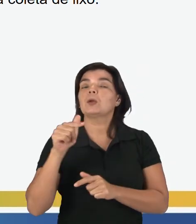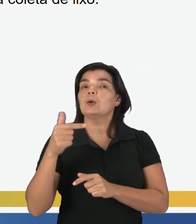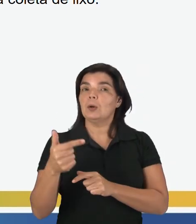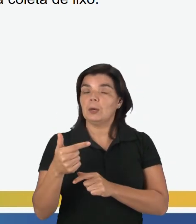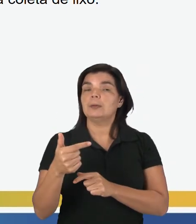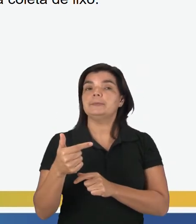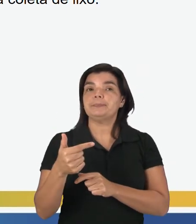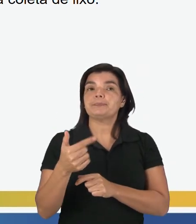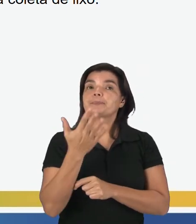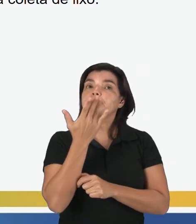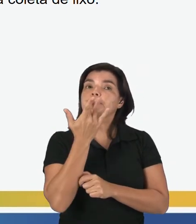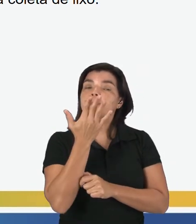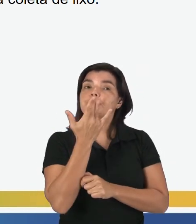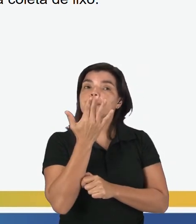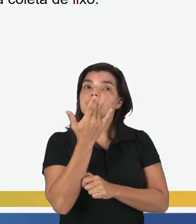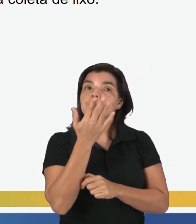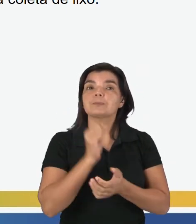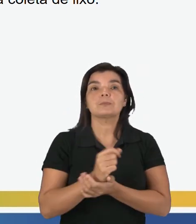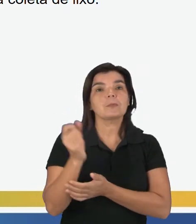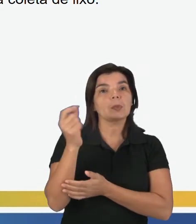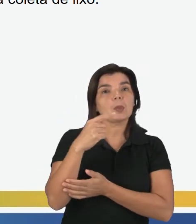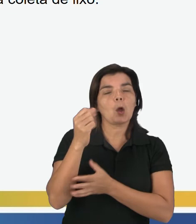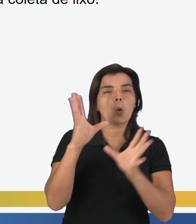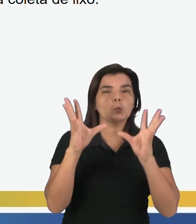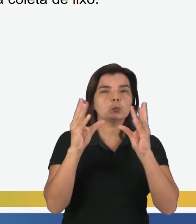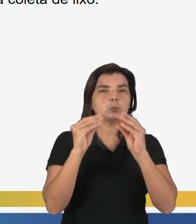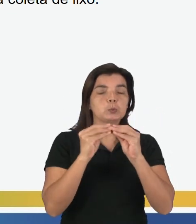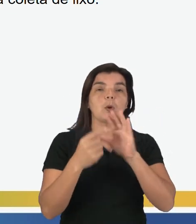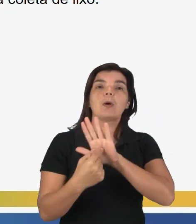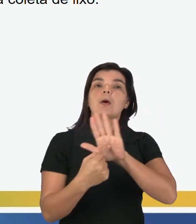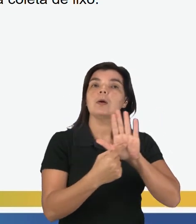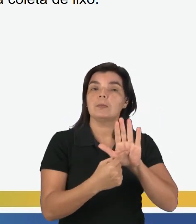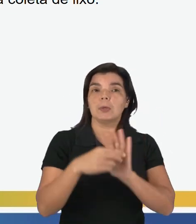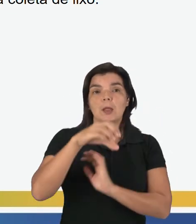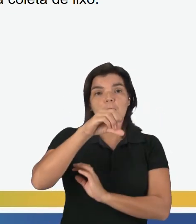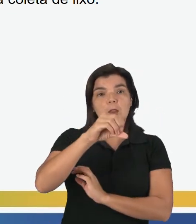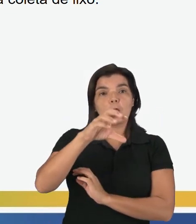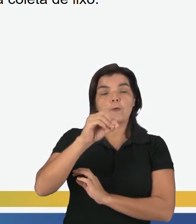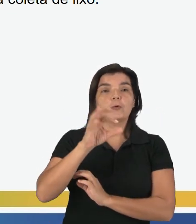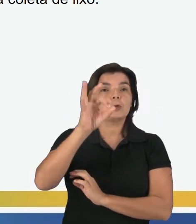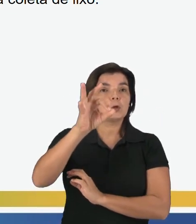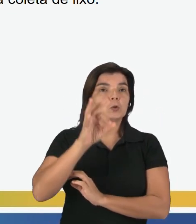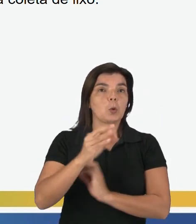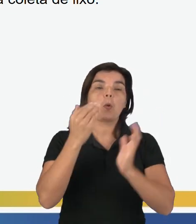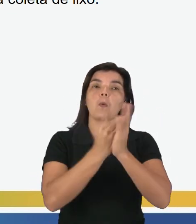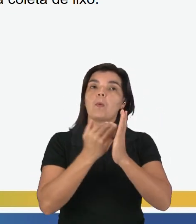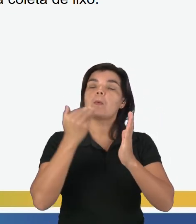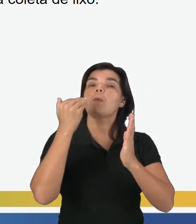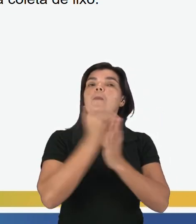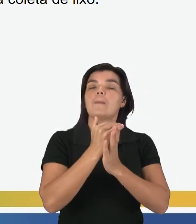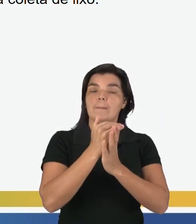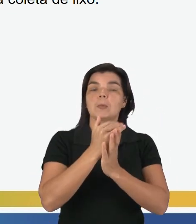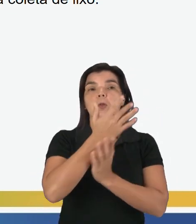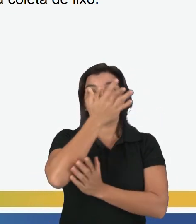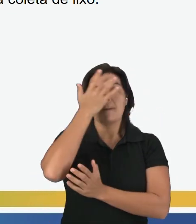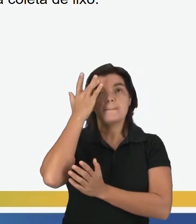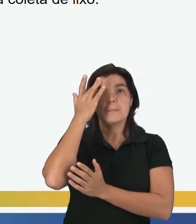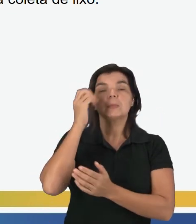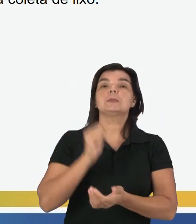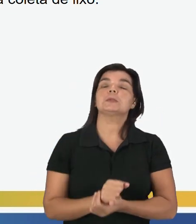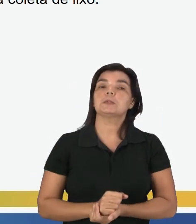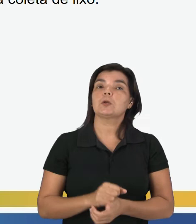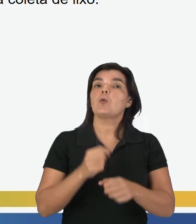que a cor azul mais escura representa 90% ou mais de pessoas que